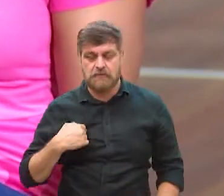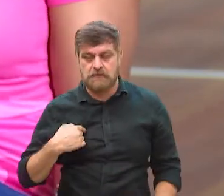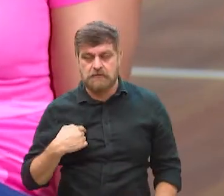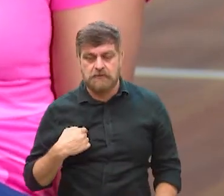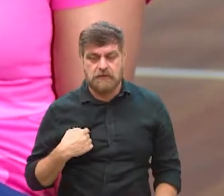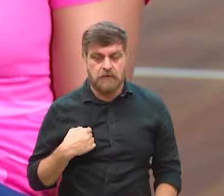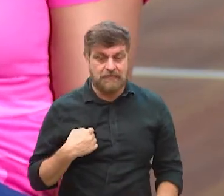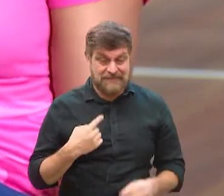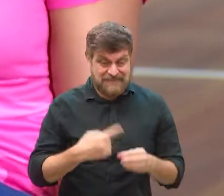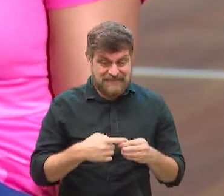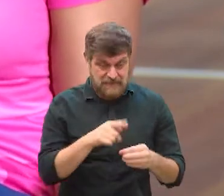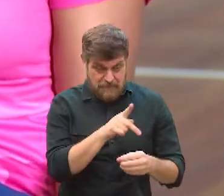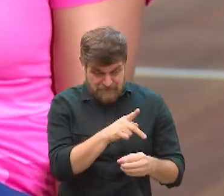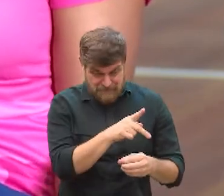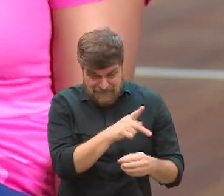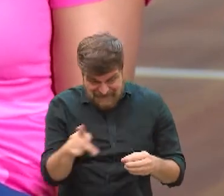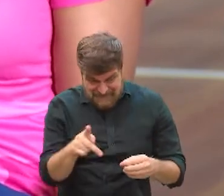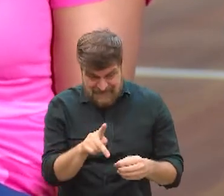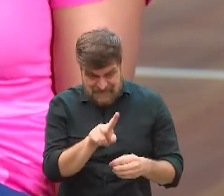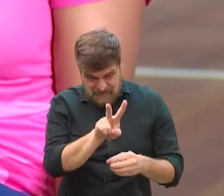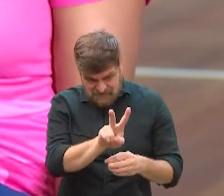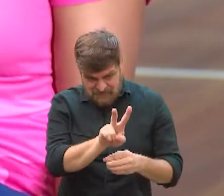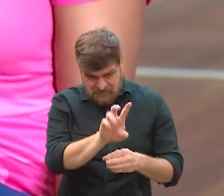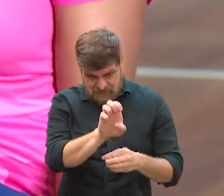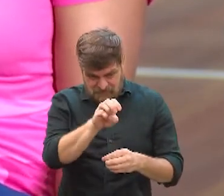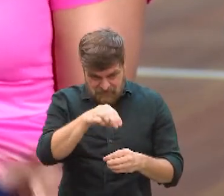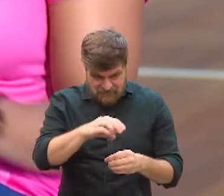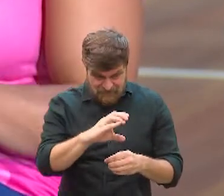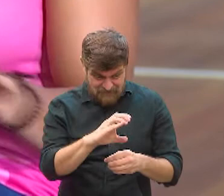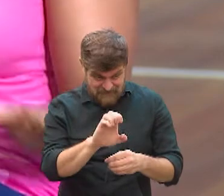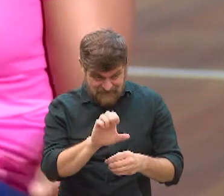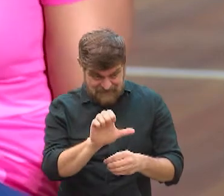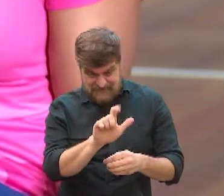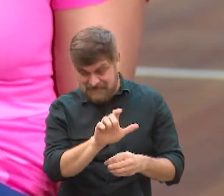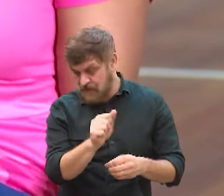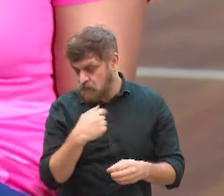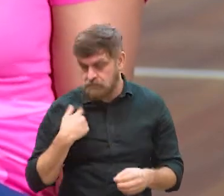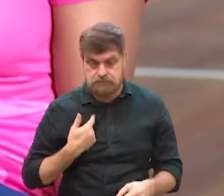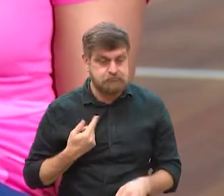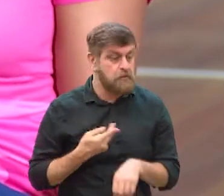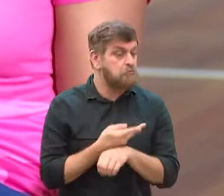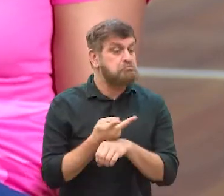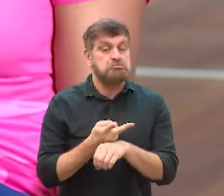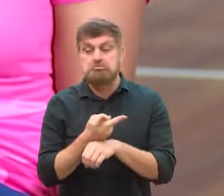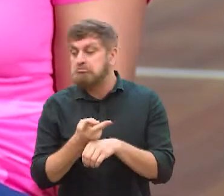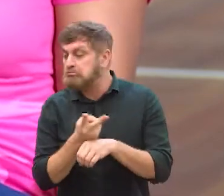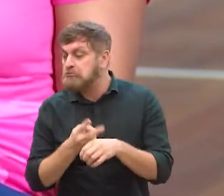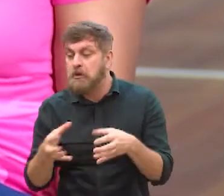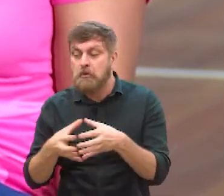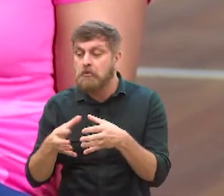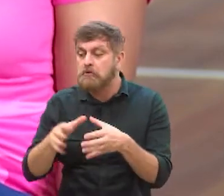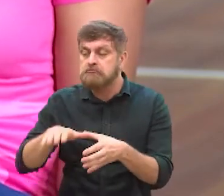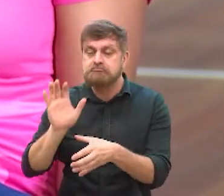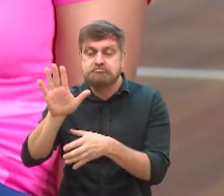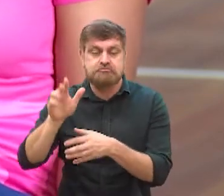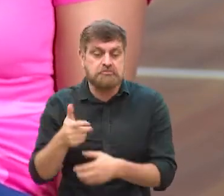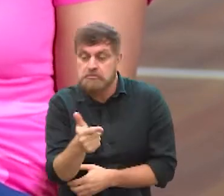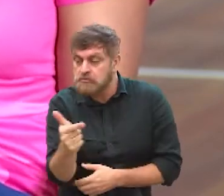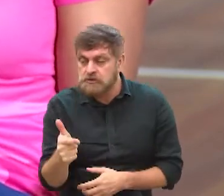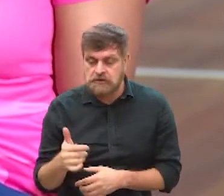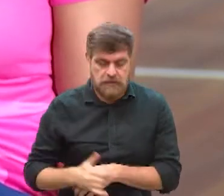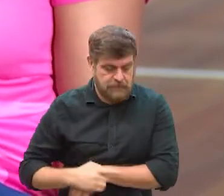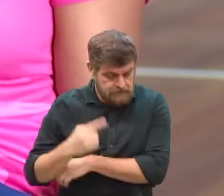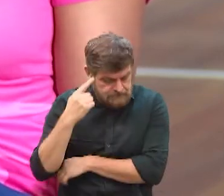eu saí de Venceslau também, estava sem equipe e eu acabei ligando